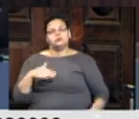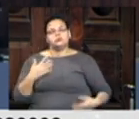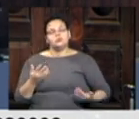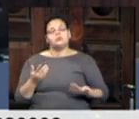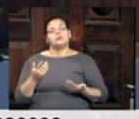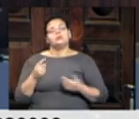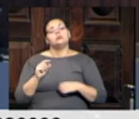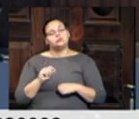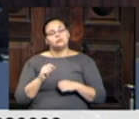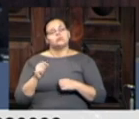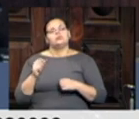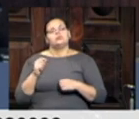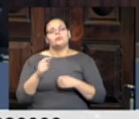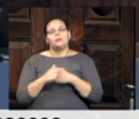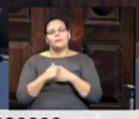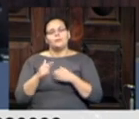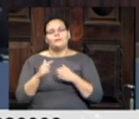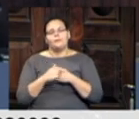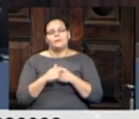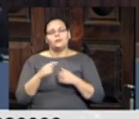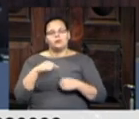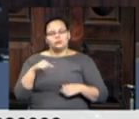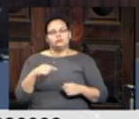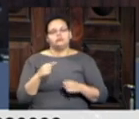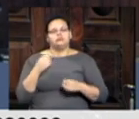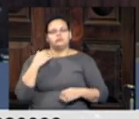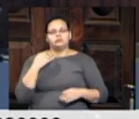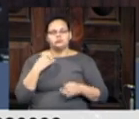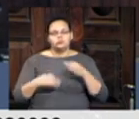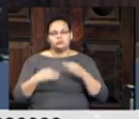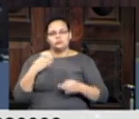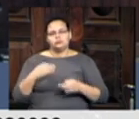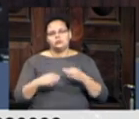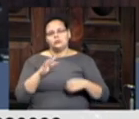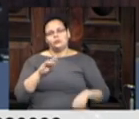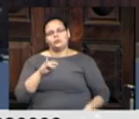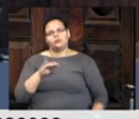do papel dos nossos tribunais,